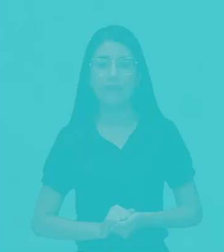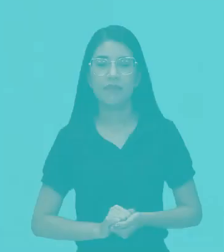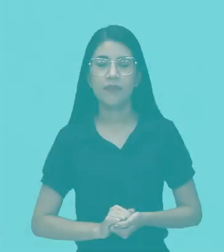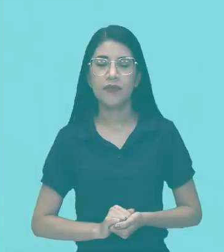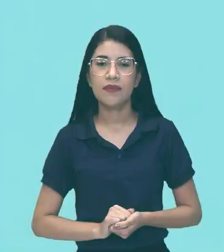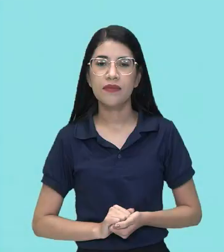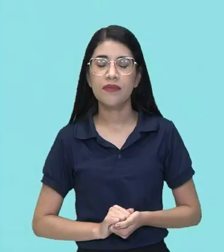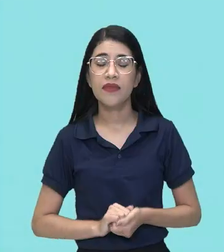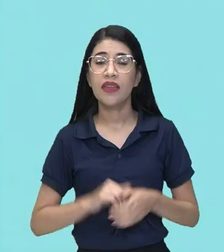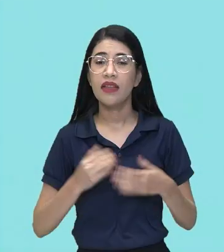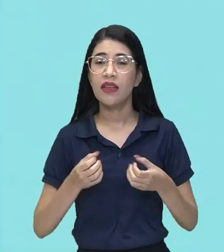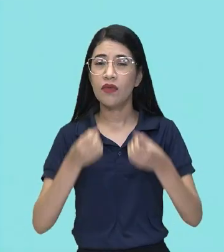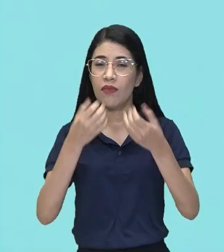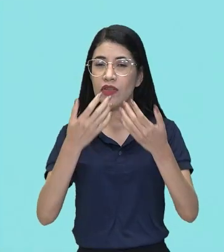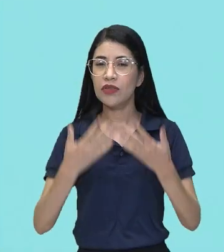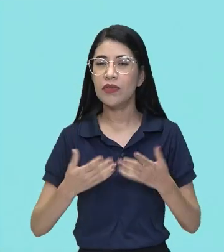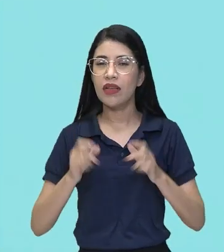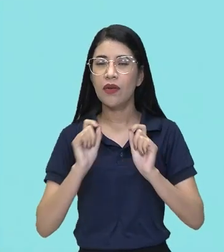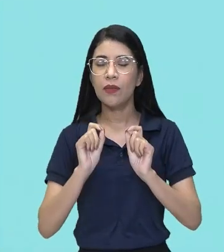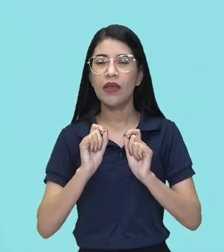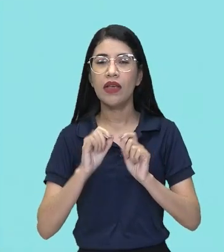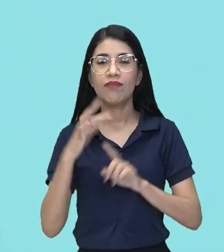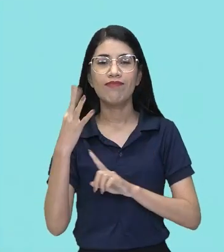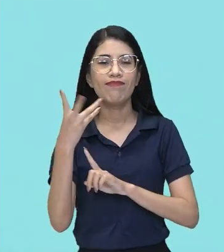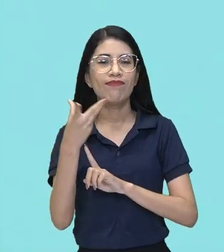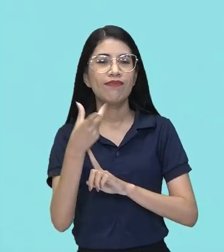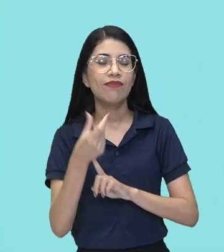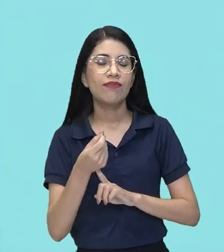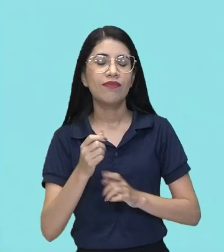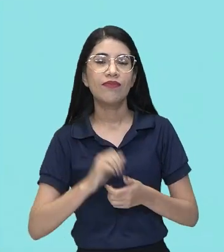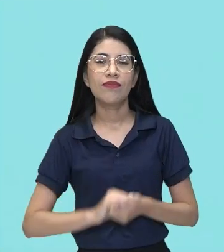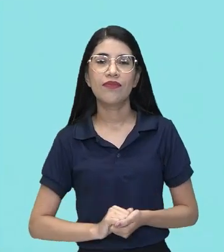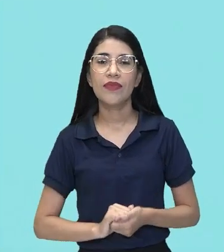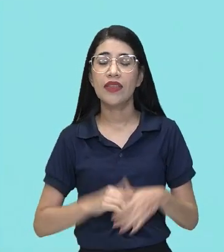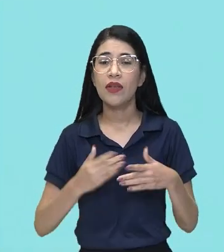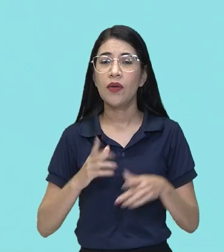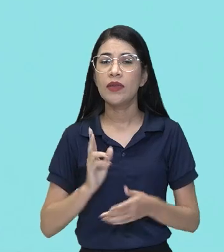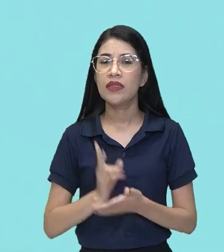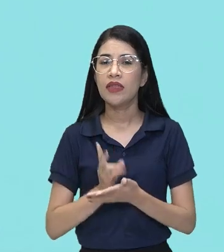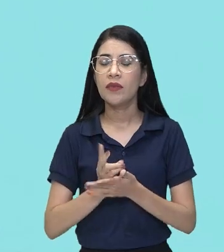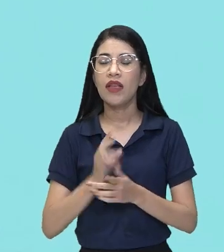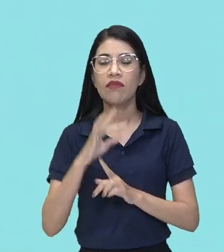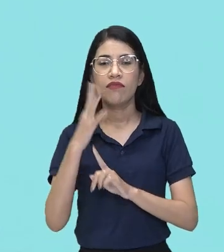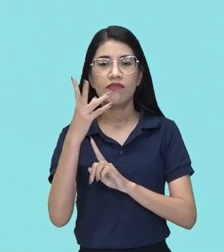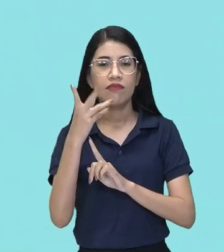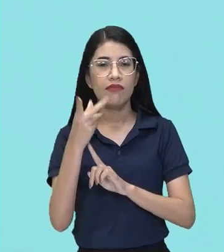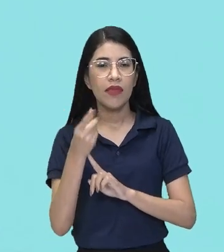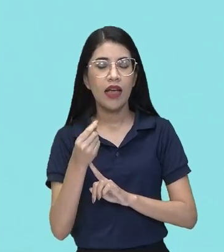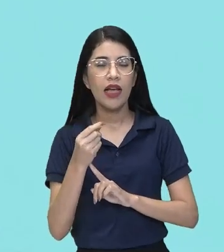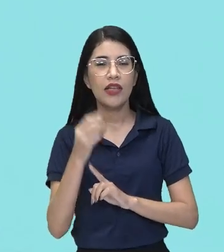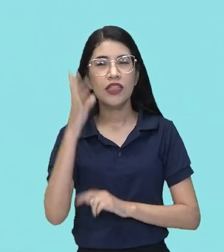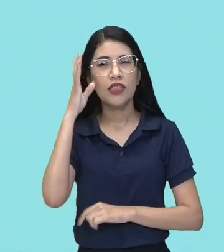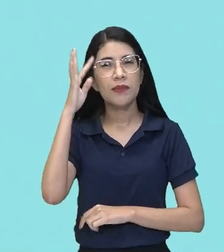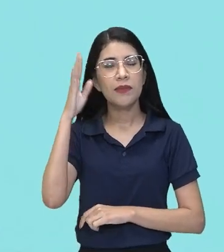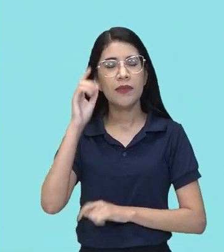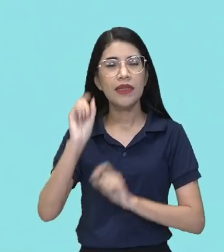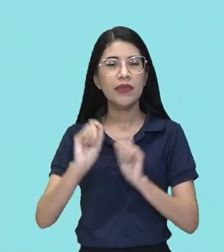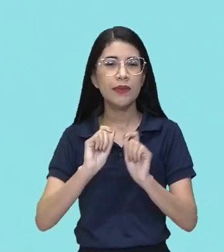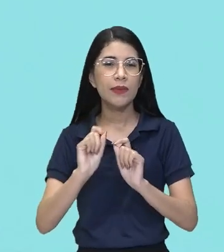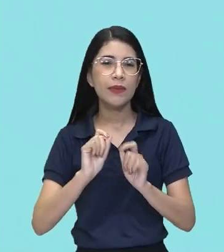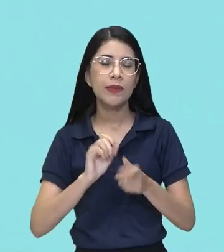Vamos falar sobre arte. Quando a gente está falando de arte, a gente tem um pensamento, né, um